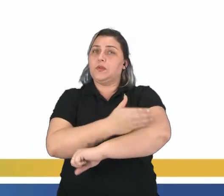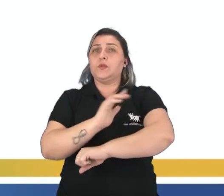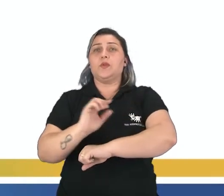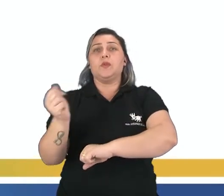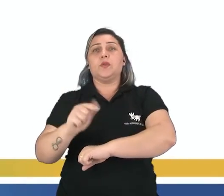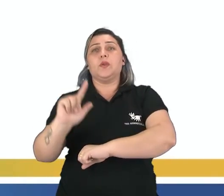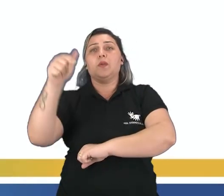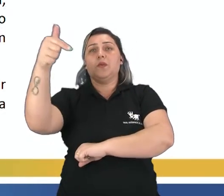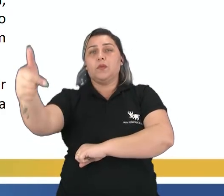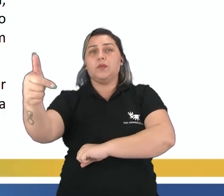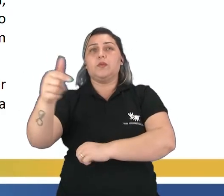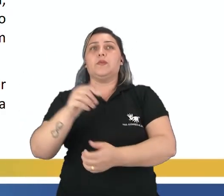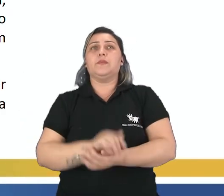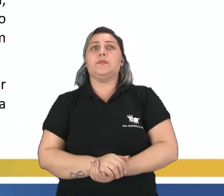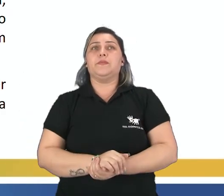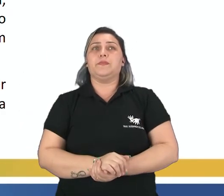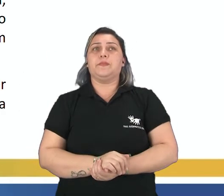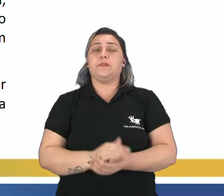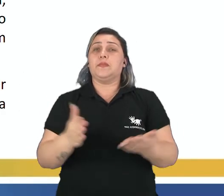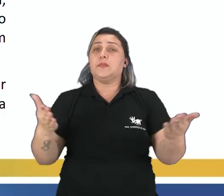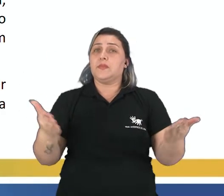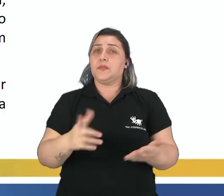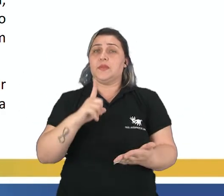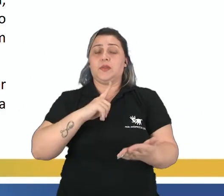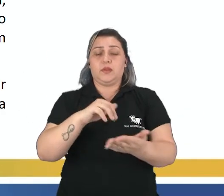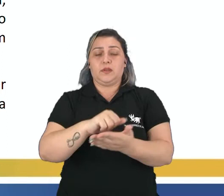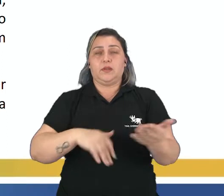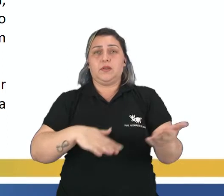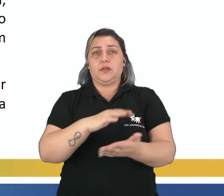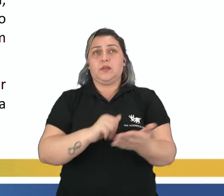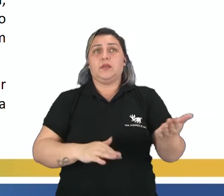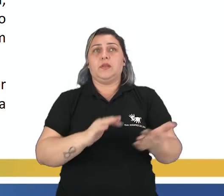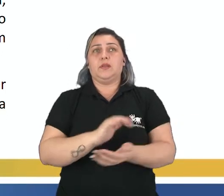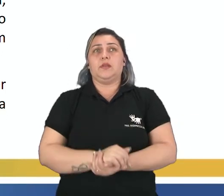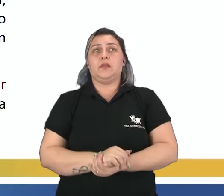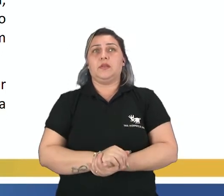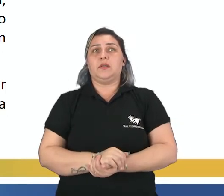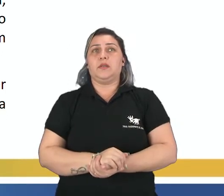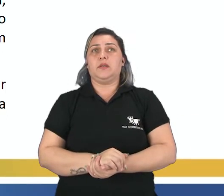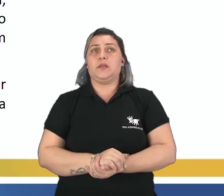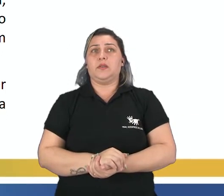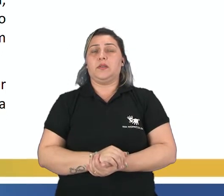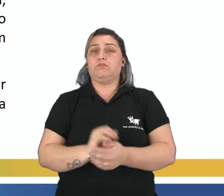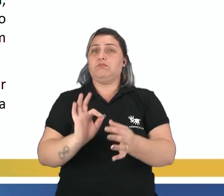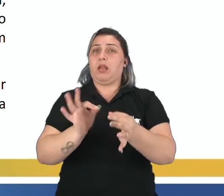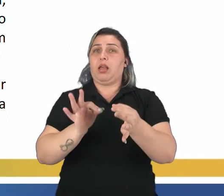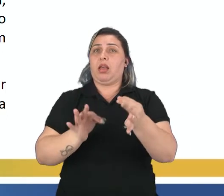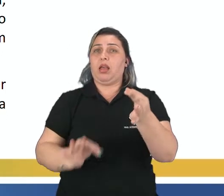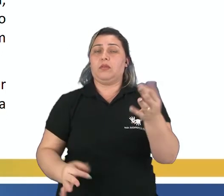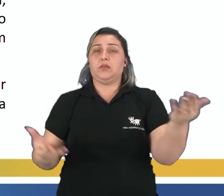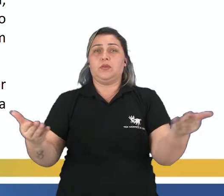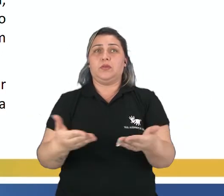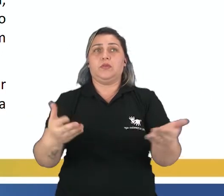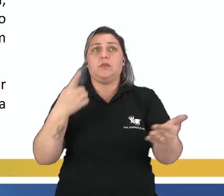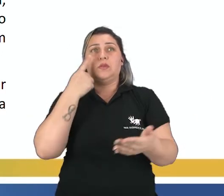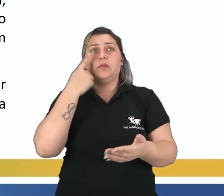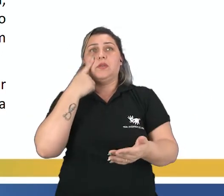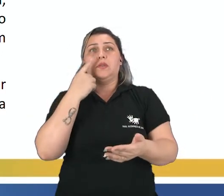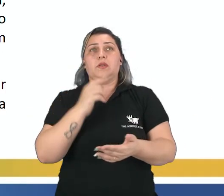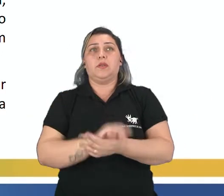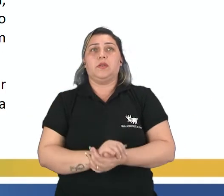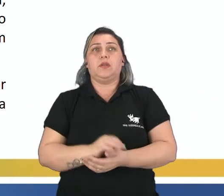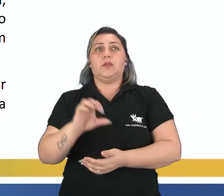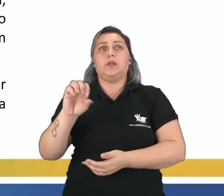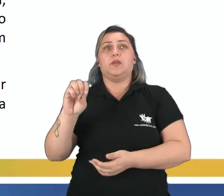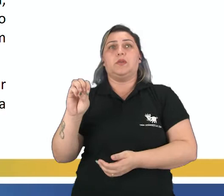de treino do que com outro. E a gente tem um exercitando, né? Nosso exercitando é um pouquinho grande de hoje, vamos ver.